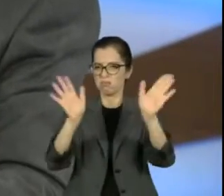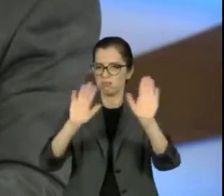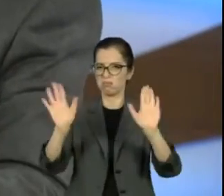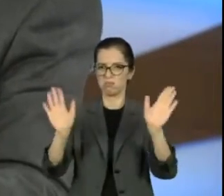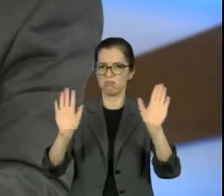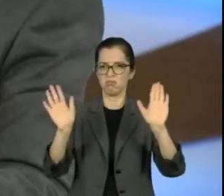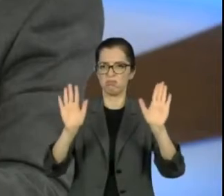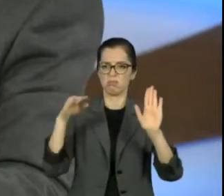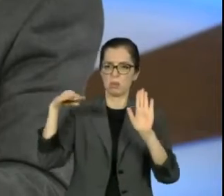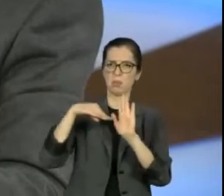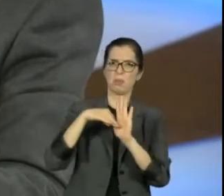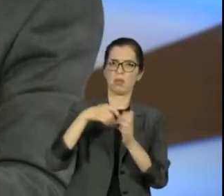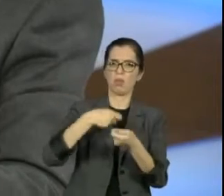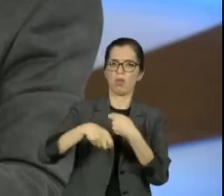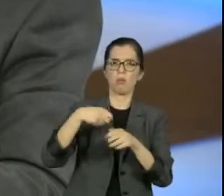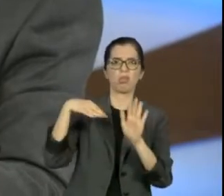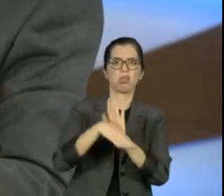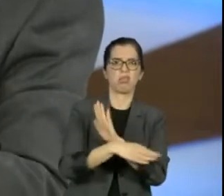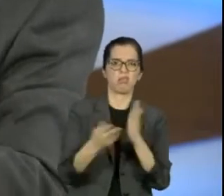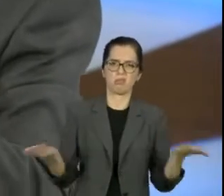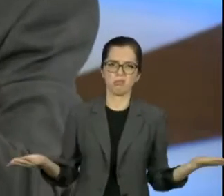patinando